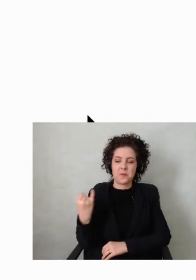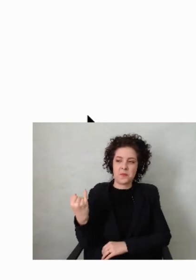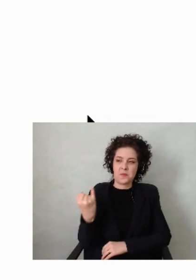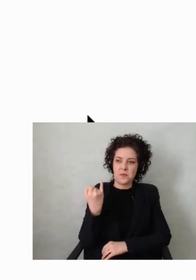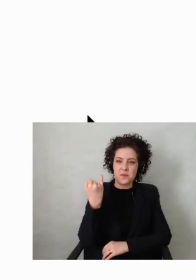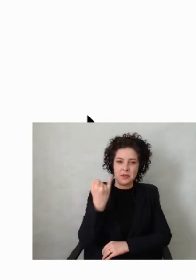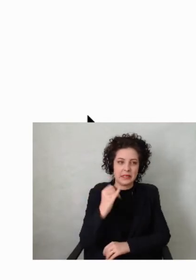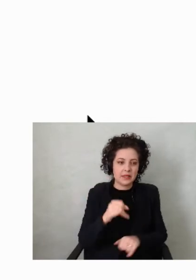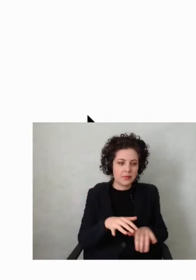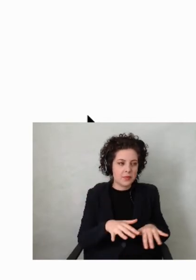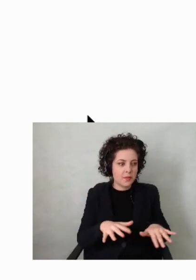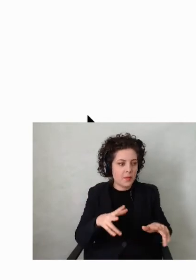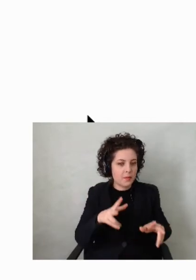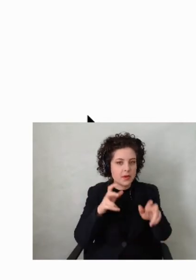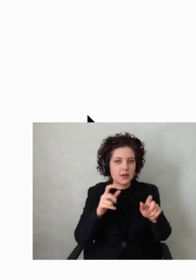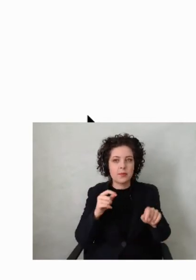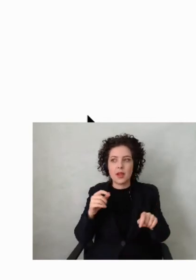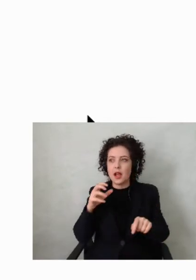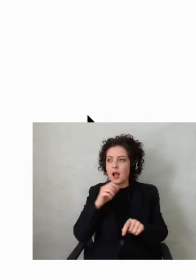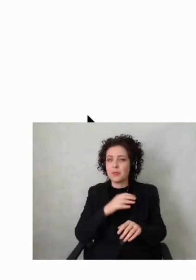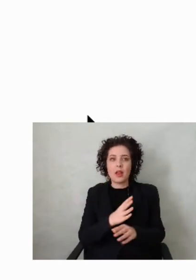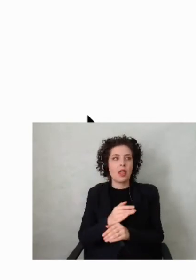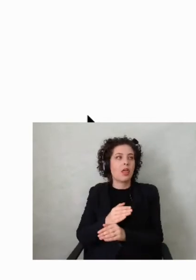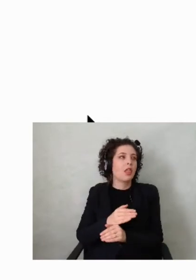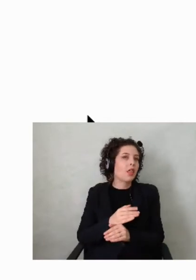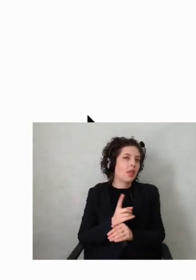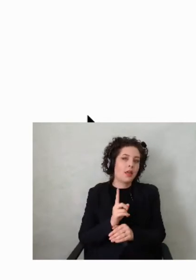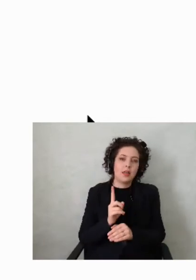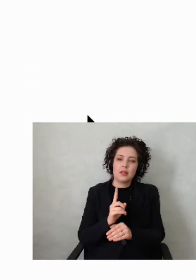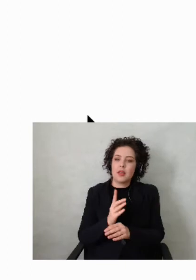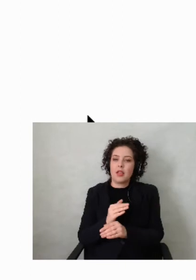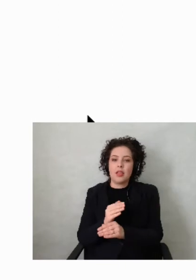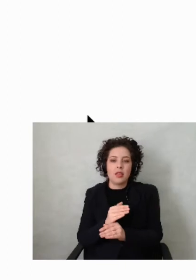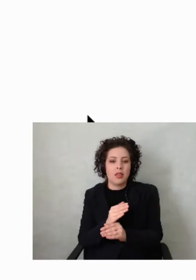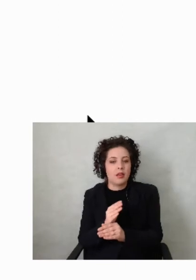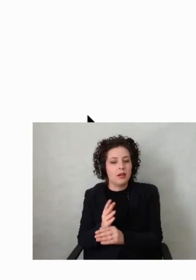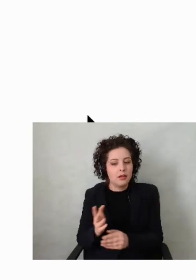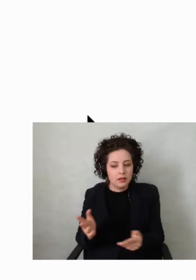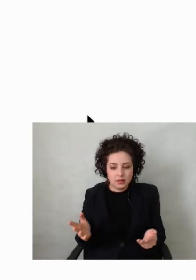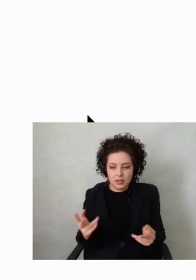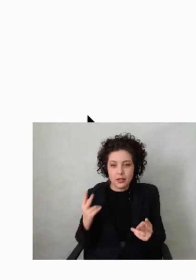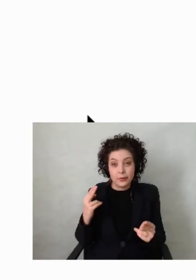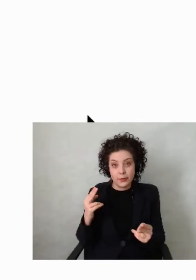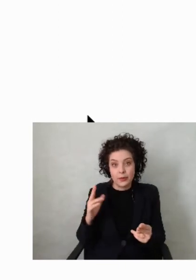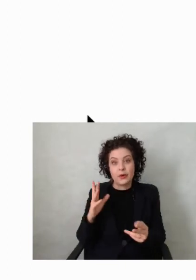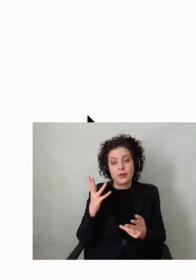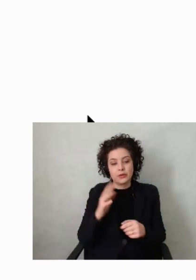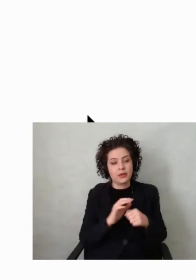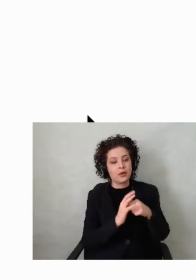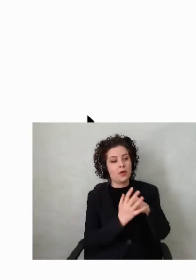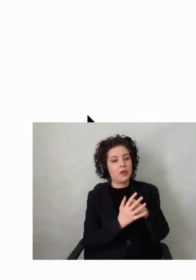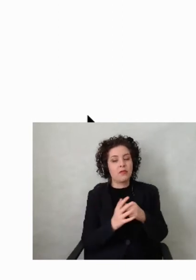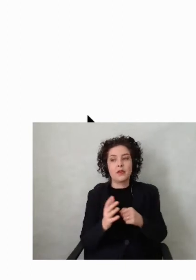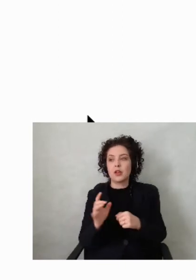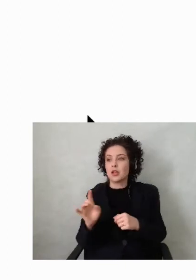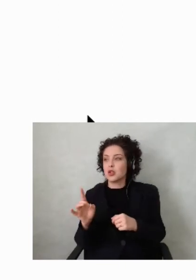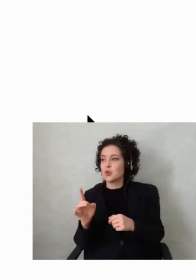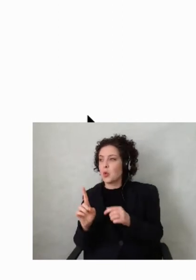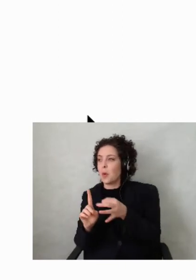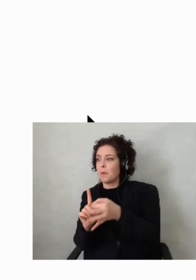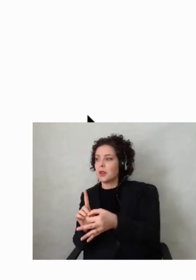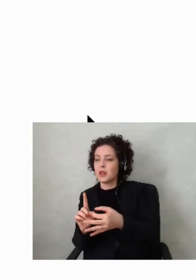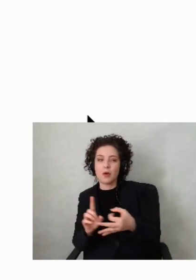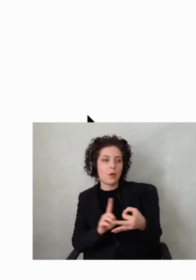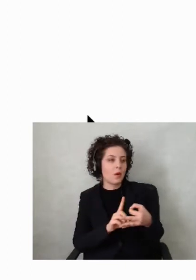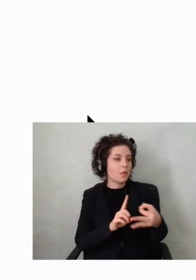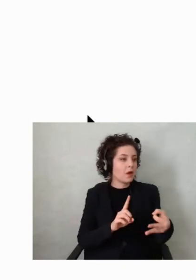atuar e não se perder, como aconteceu com o Covid, em que órgãos de gestão de